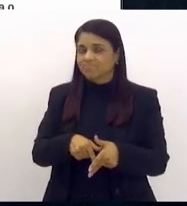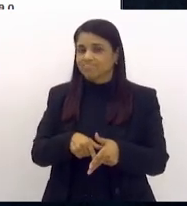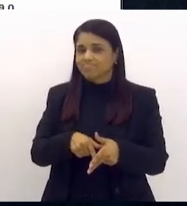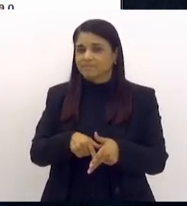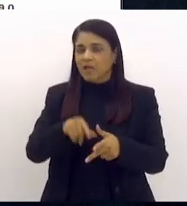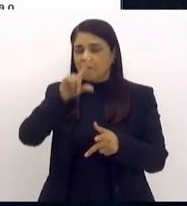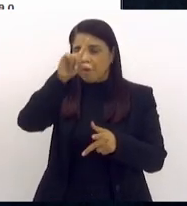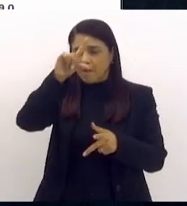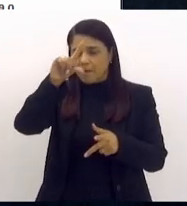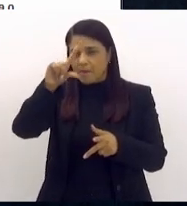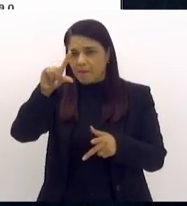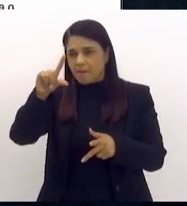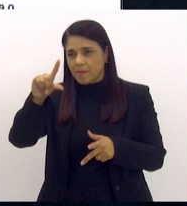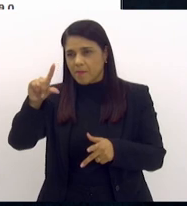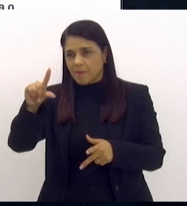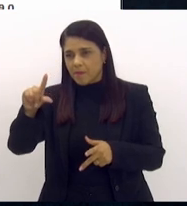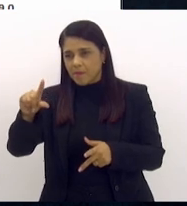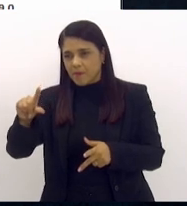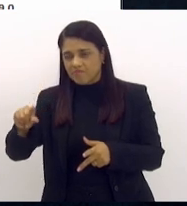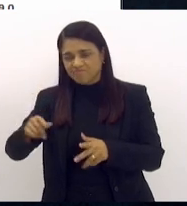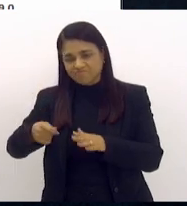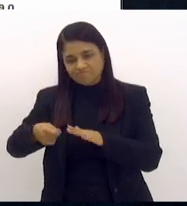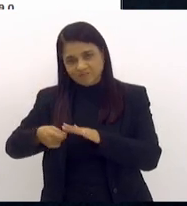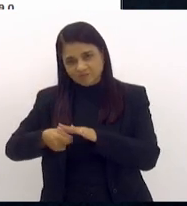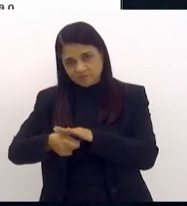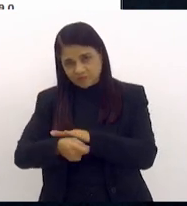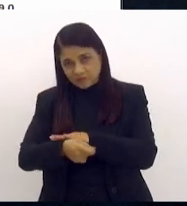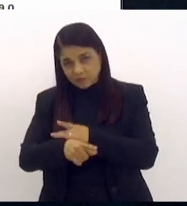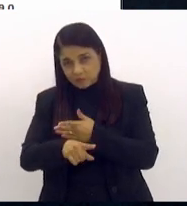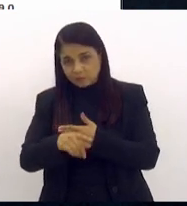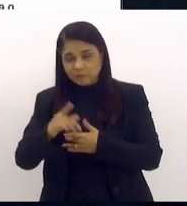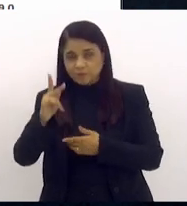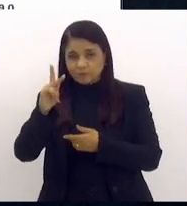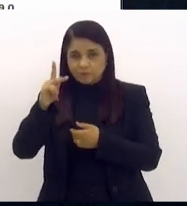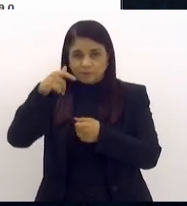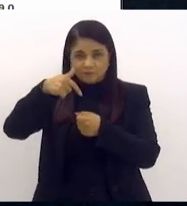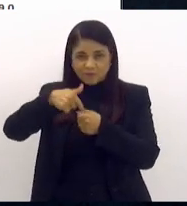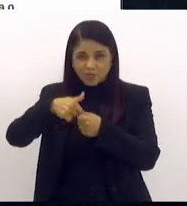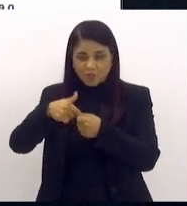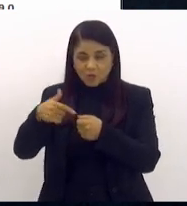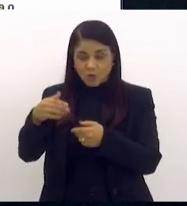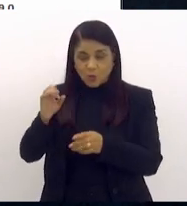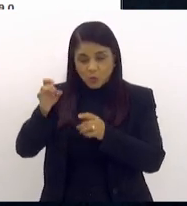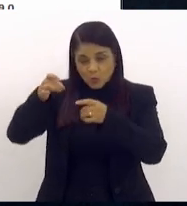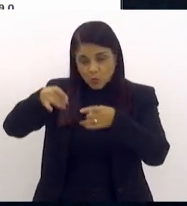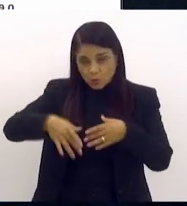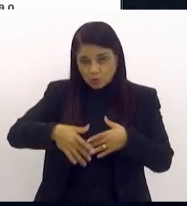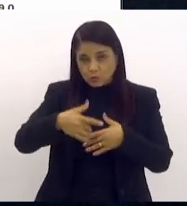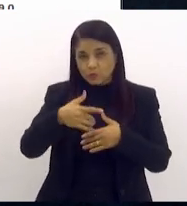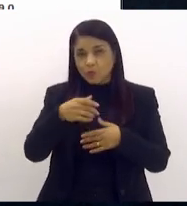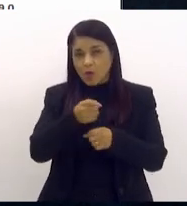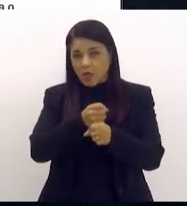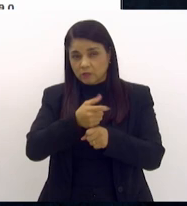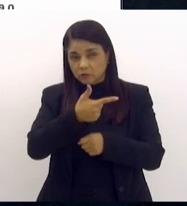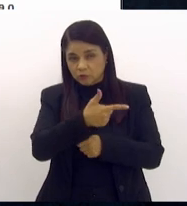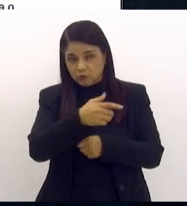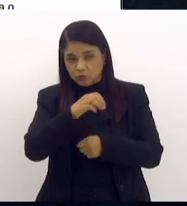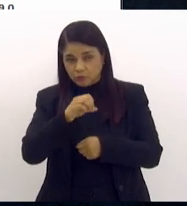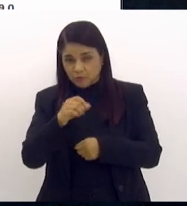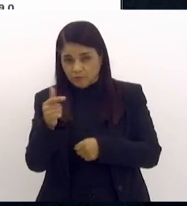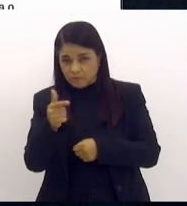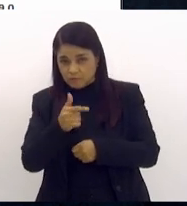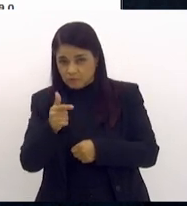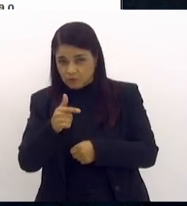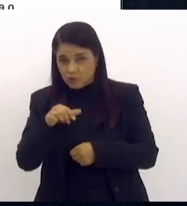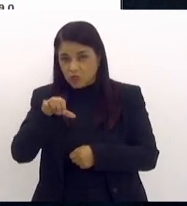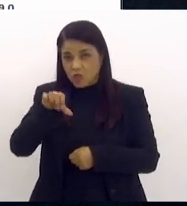eh e os investimentos da Petrobras caem e agora em no último ano ali Acho que é 2022 que tá ali atrás tava